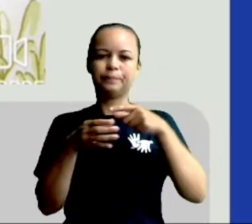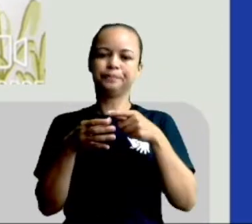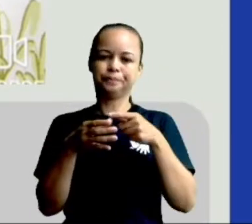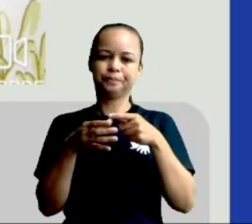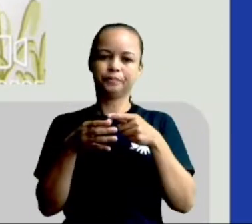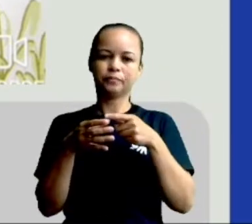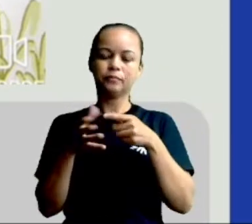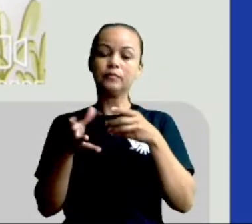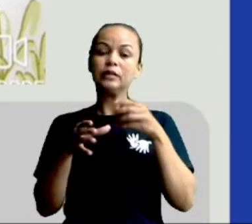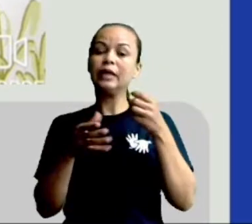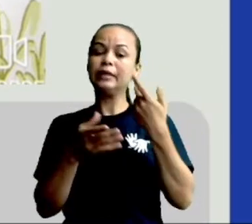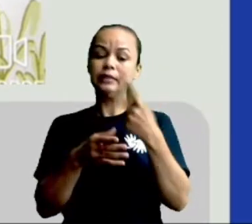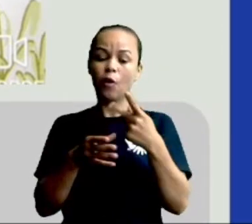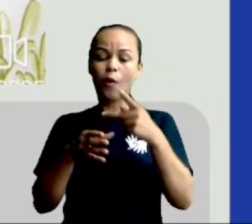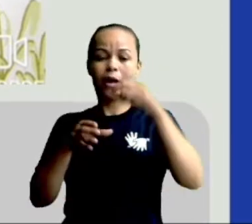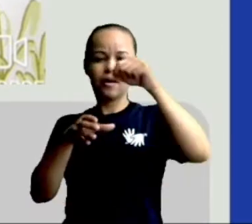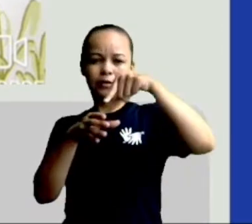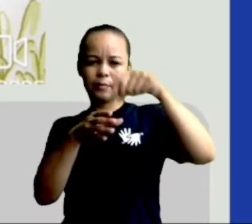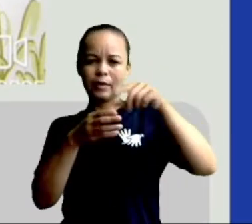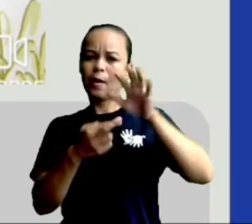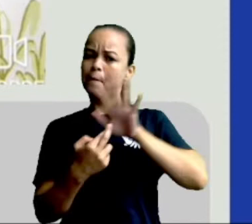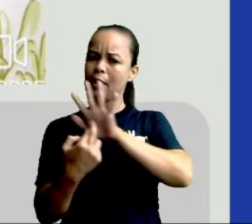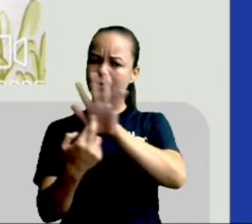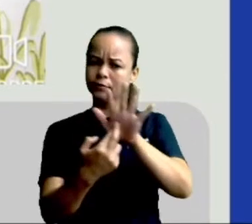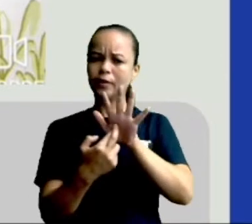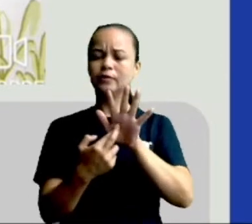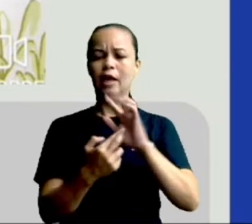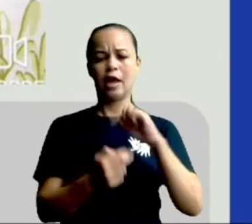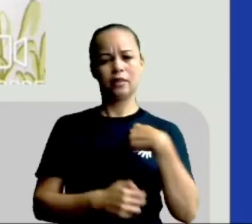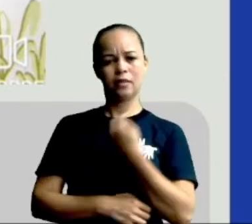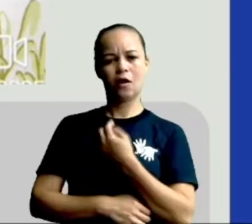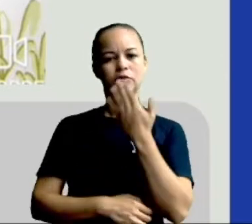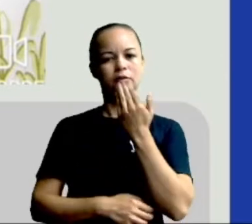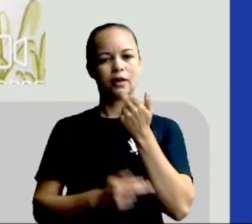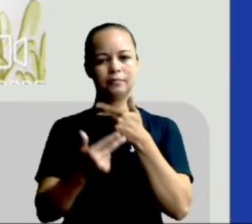as sementes também estão presentes em nossa